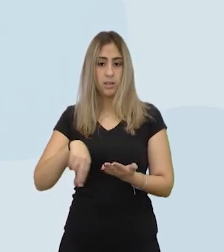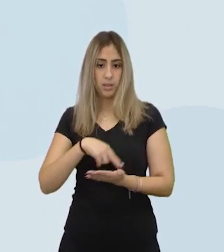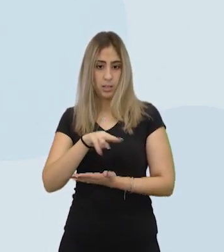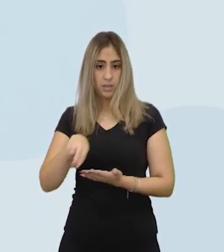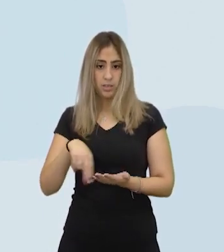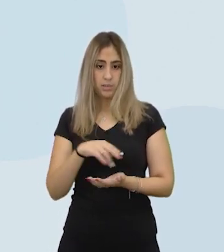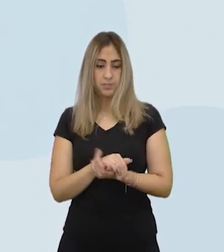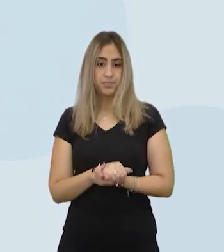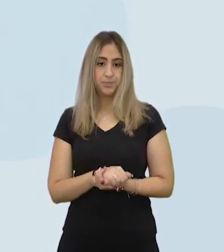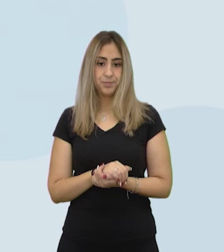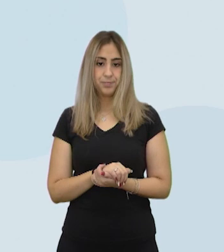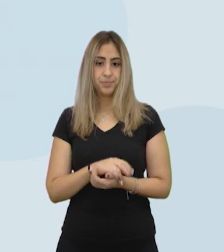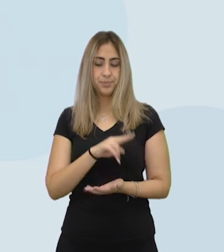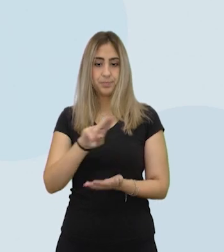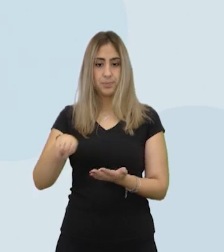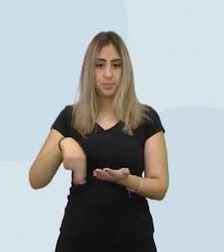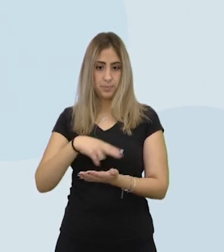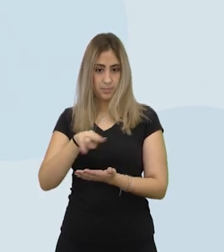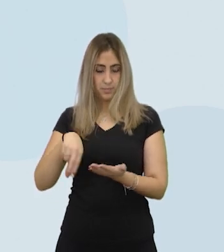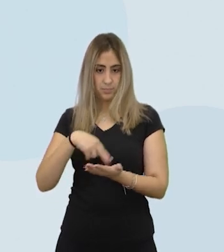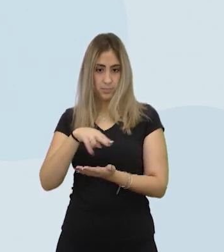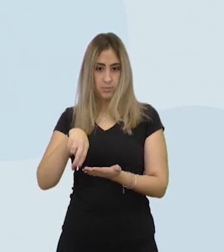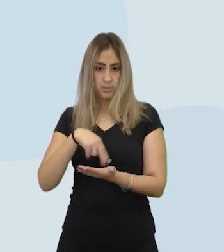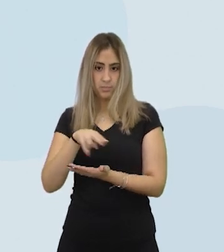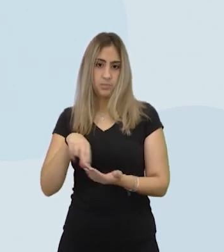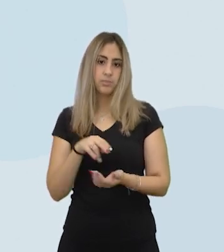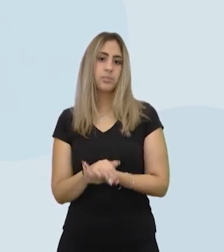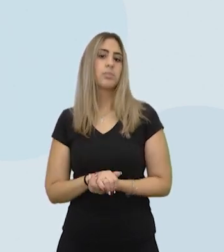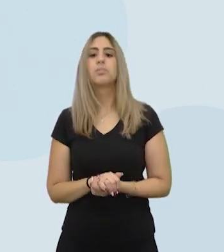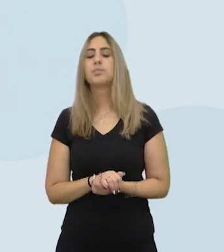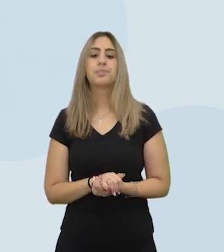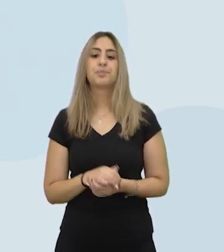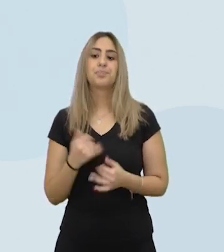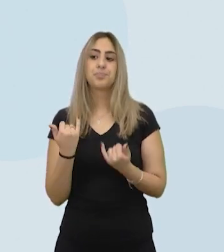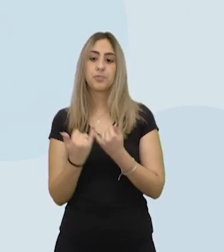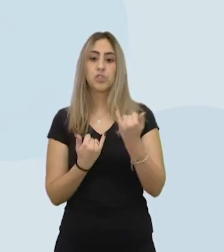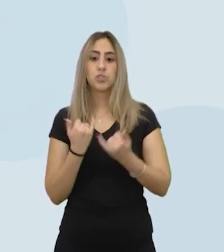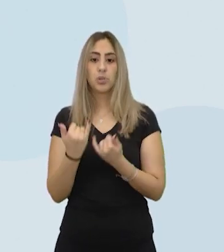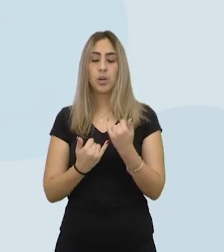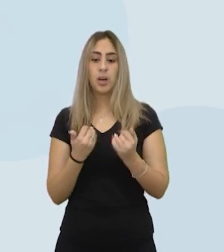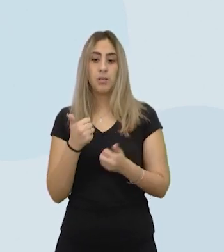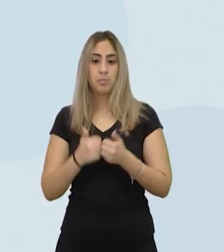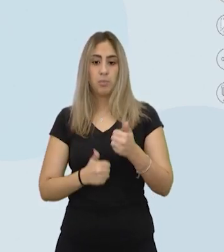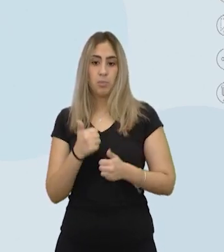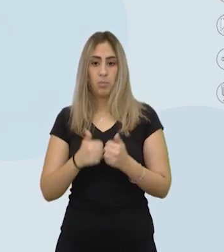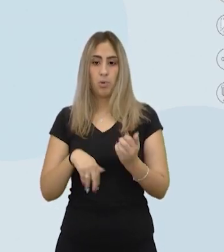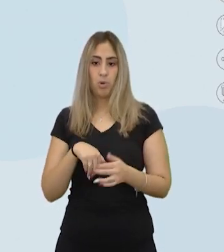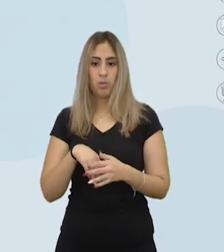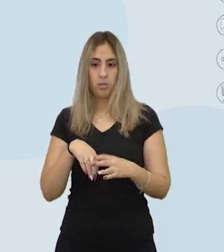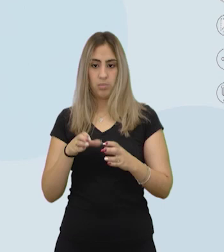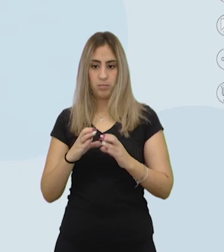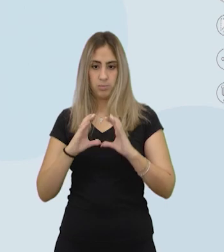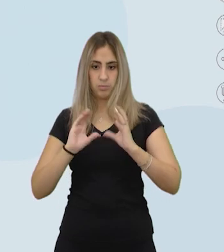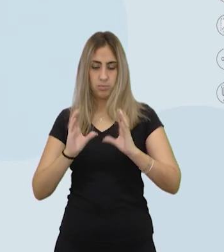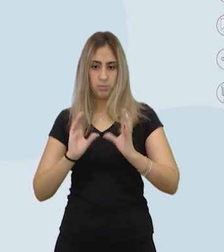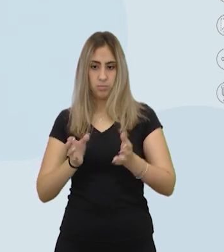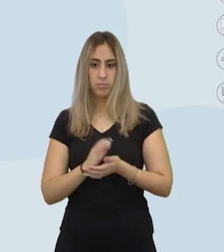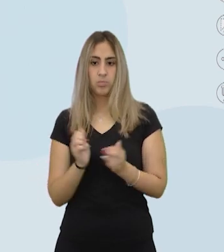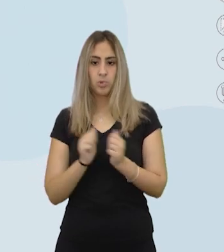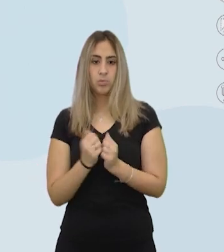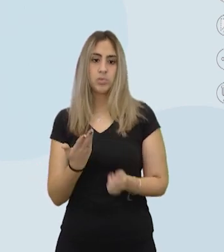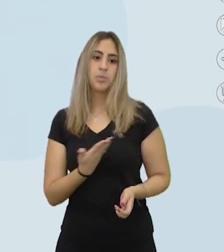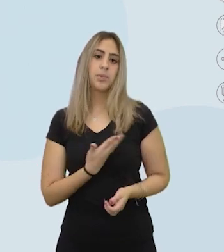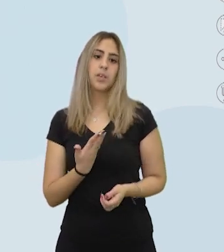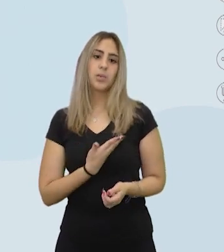uma oração. A gente tem que dançar e jogar bola com os amigos.